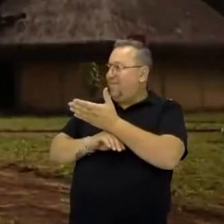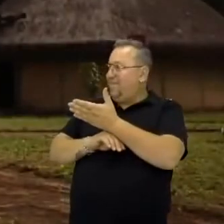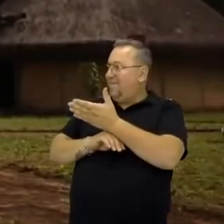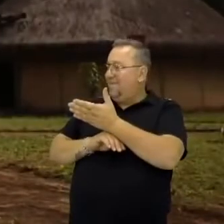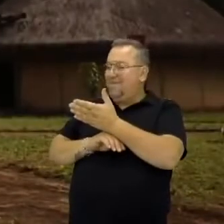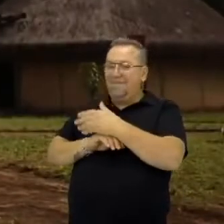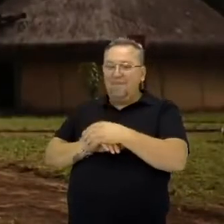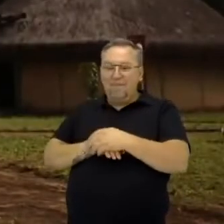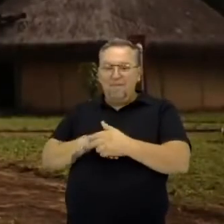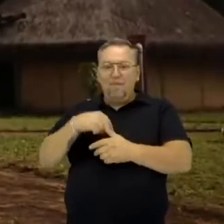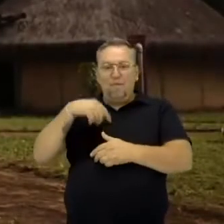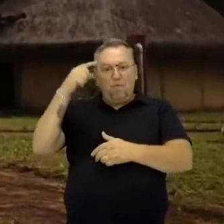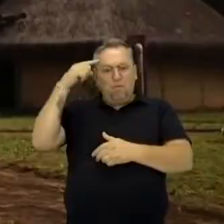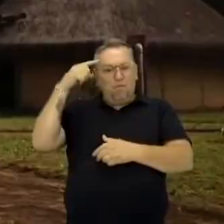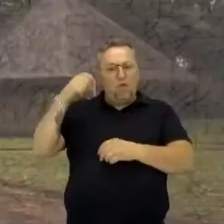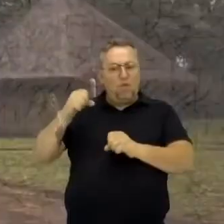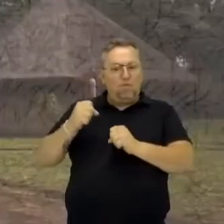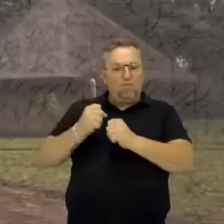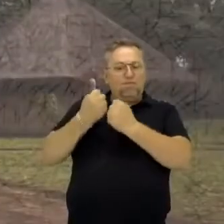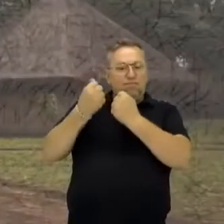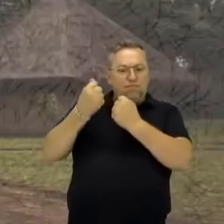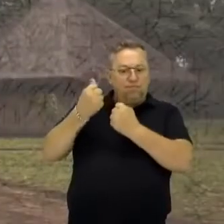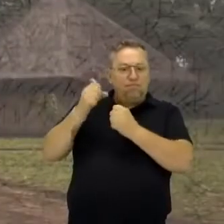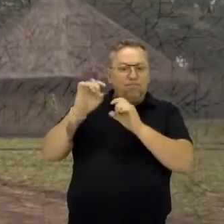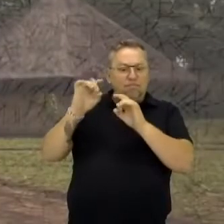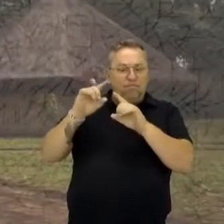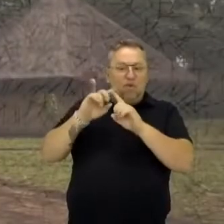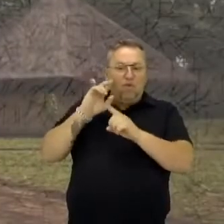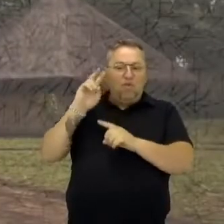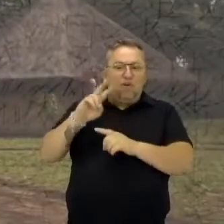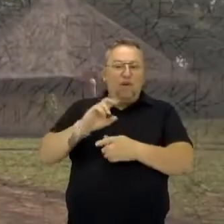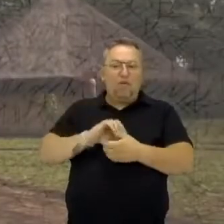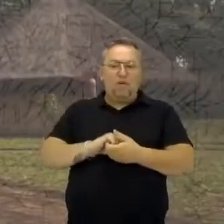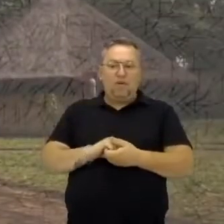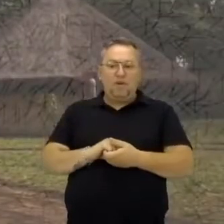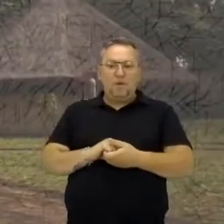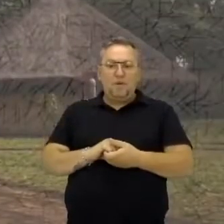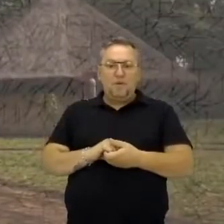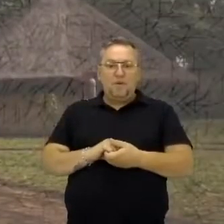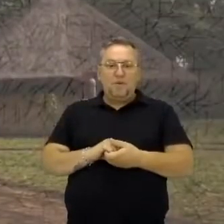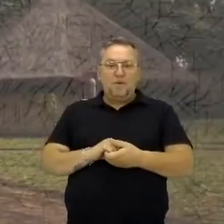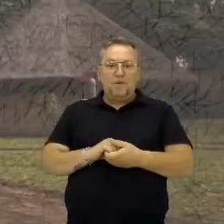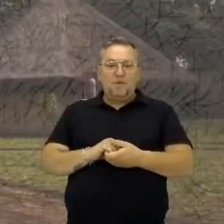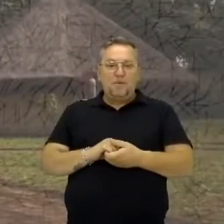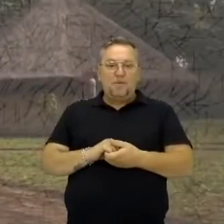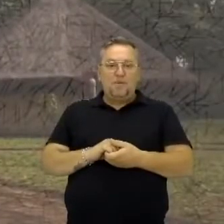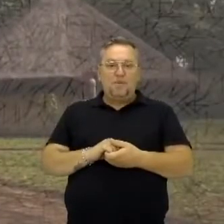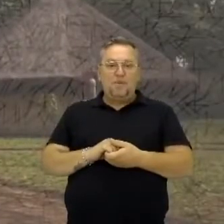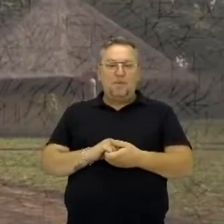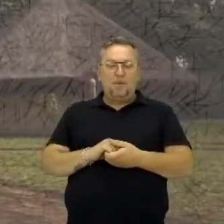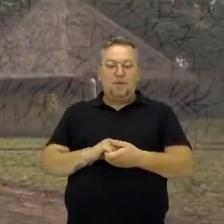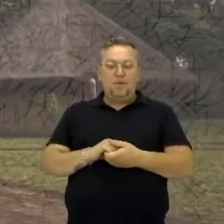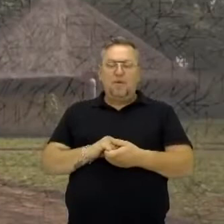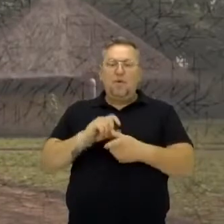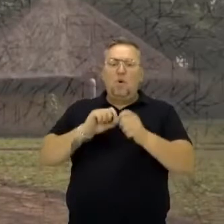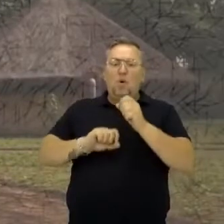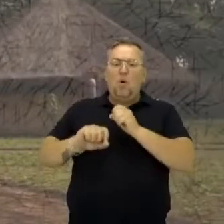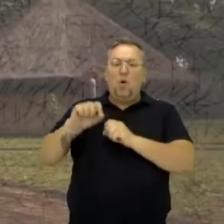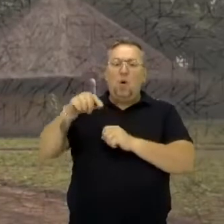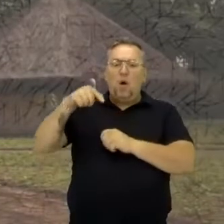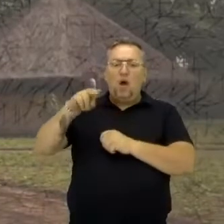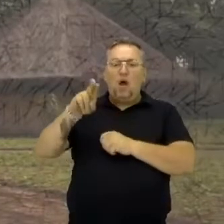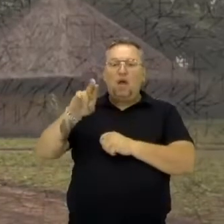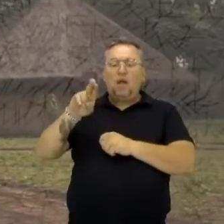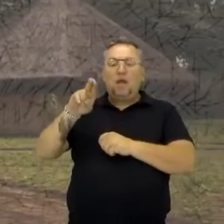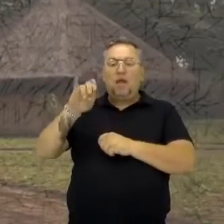então nessa forma de resistência específica, né, os quilombos. E aí, né, o que são os quilombos, né? São os